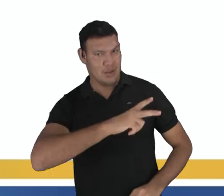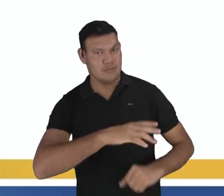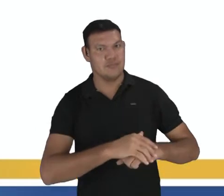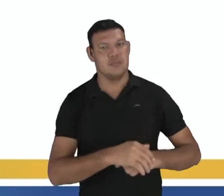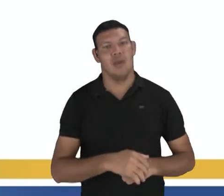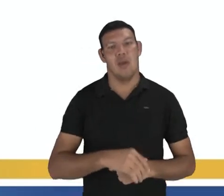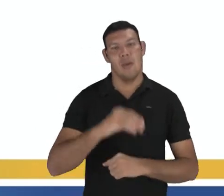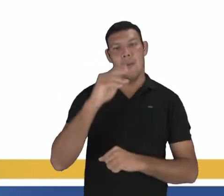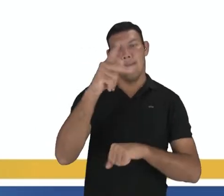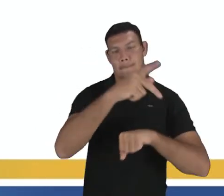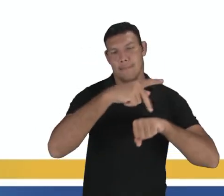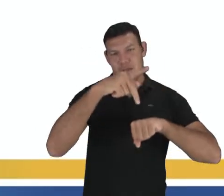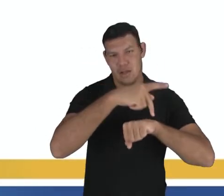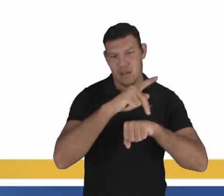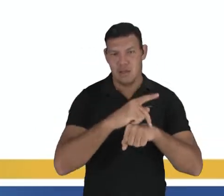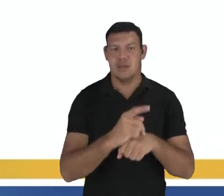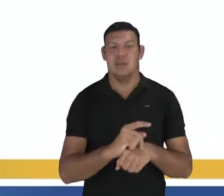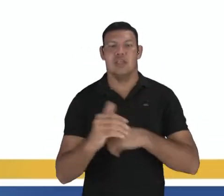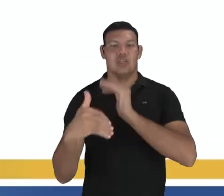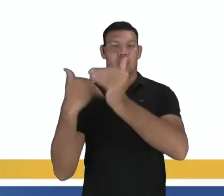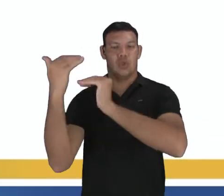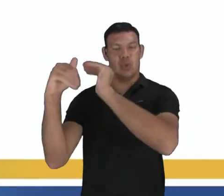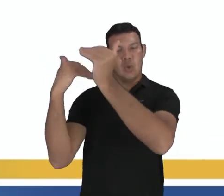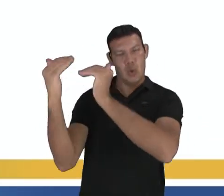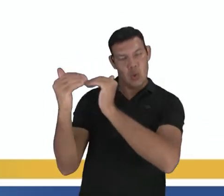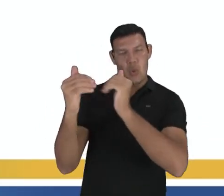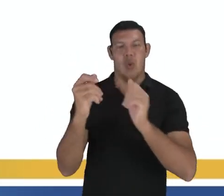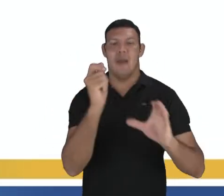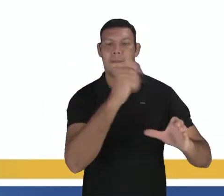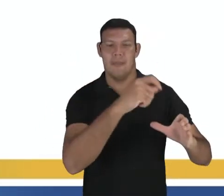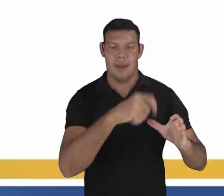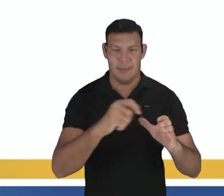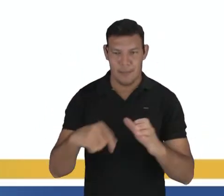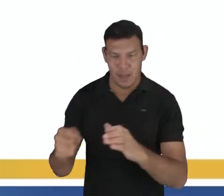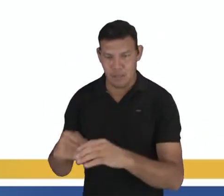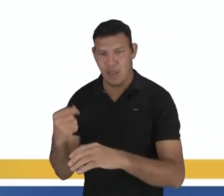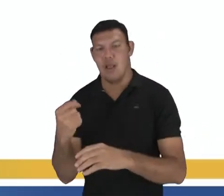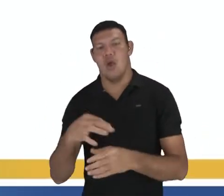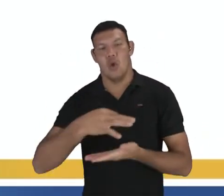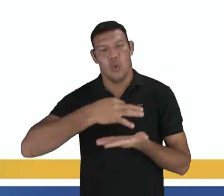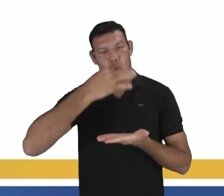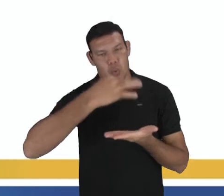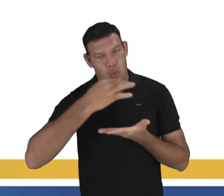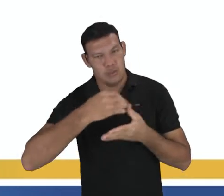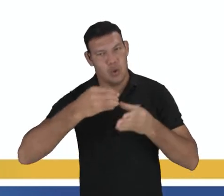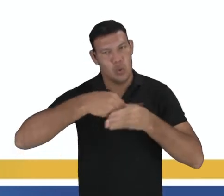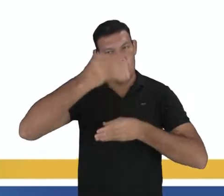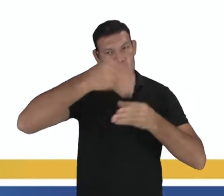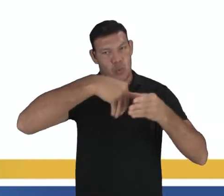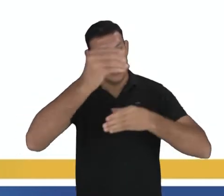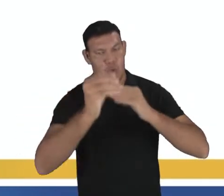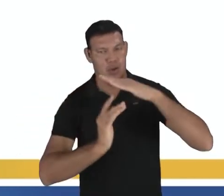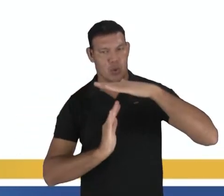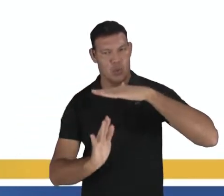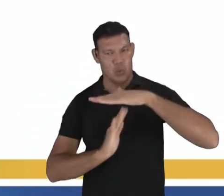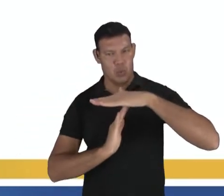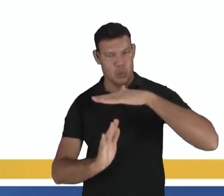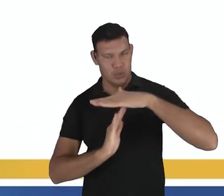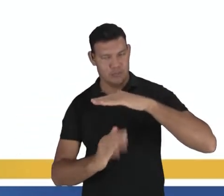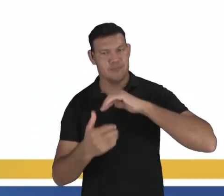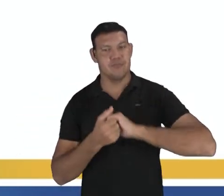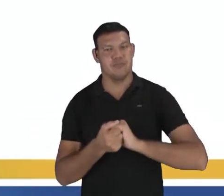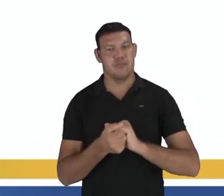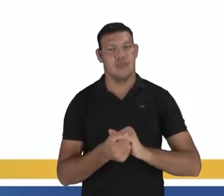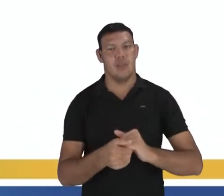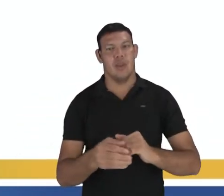ele cresce com a agricultura de exportação, né? A gente tem aí o café, com os imigrantes que